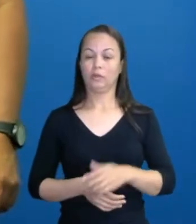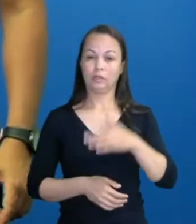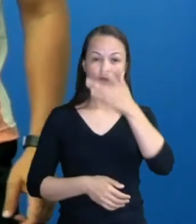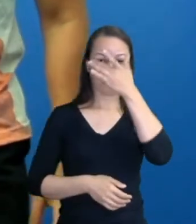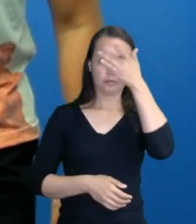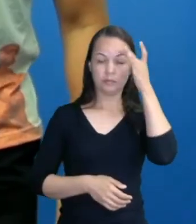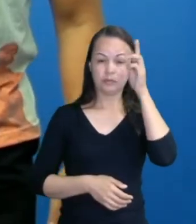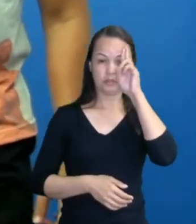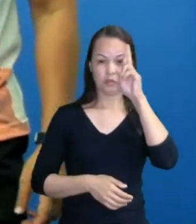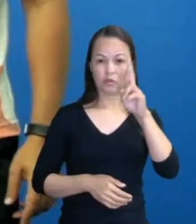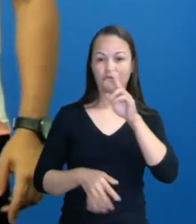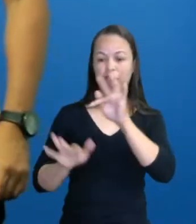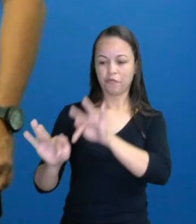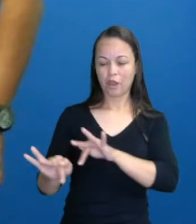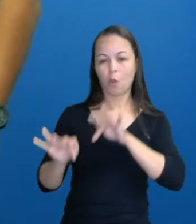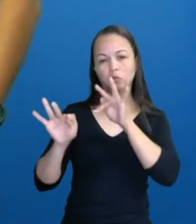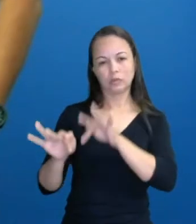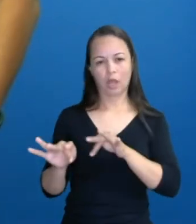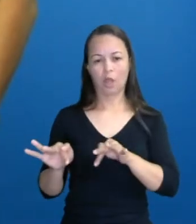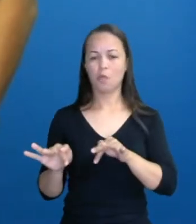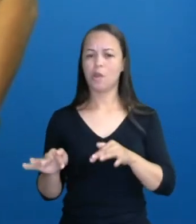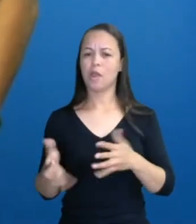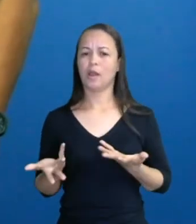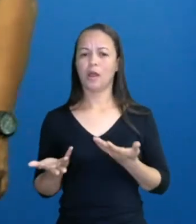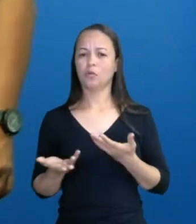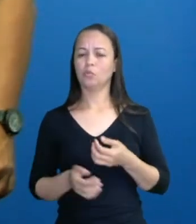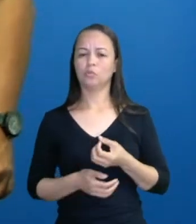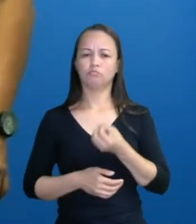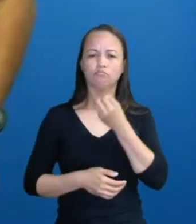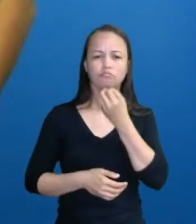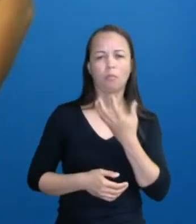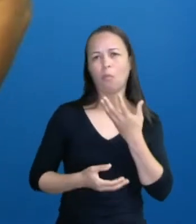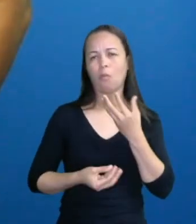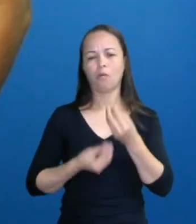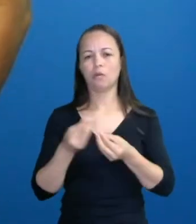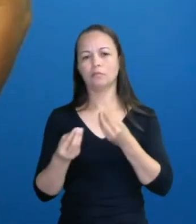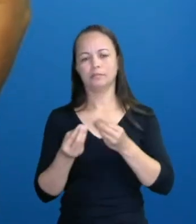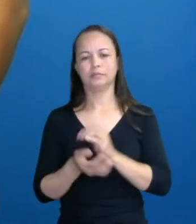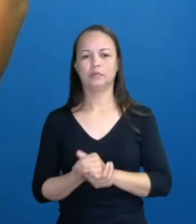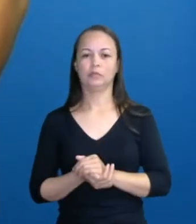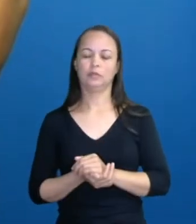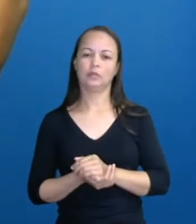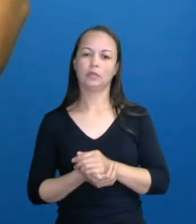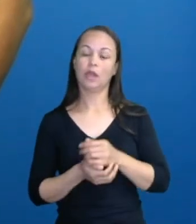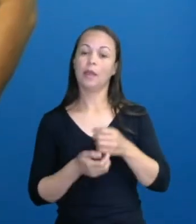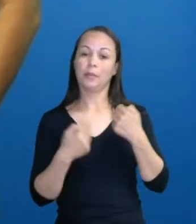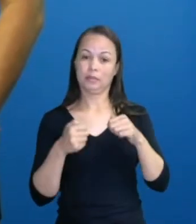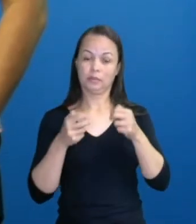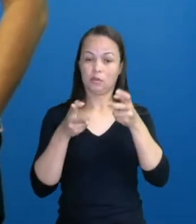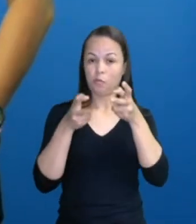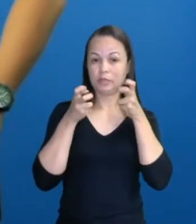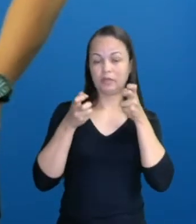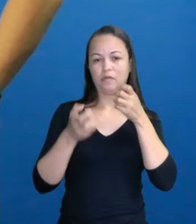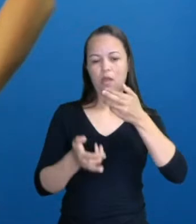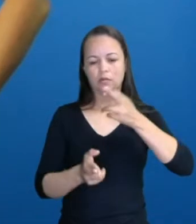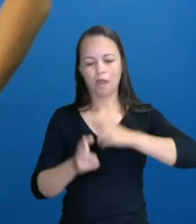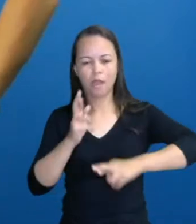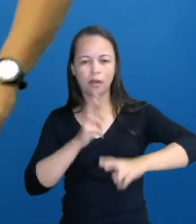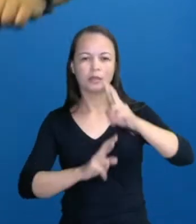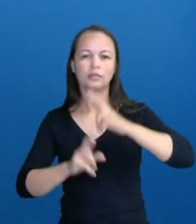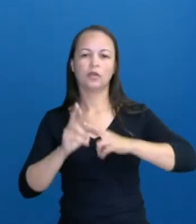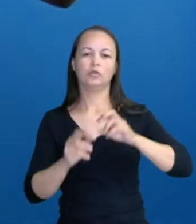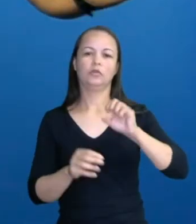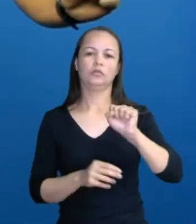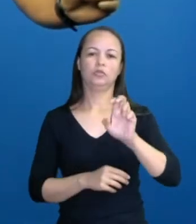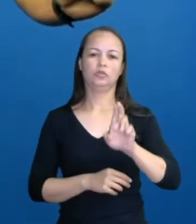aqui de nobre, eu estou me referindo ao senhor feudal. Outra coisa interessante de se observar. Essa relação de